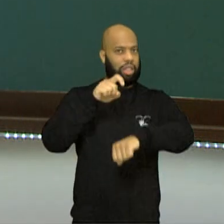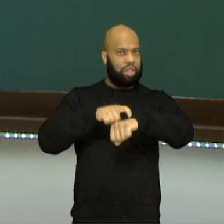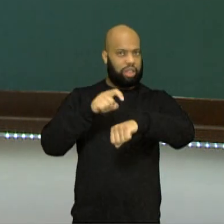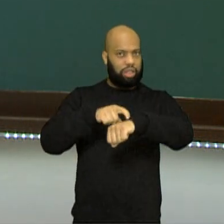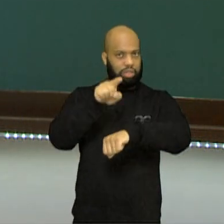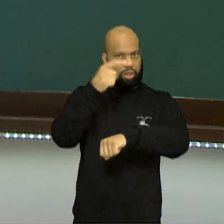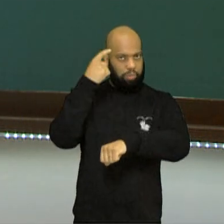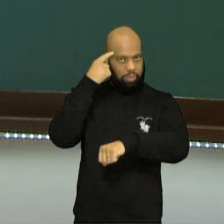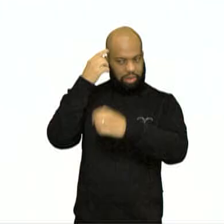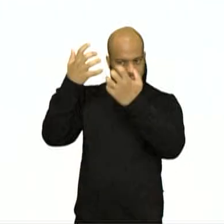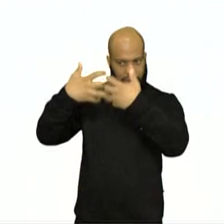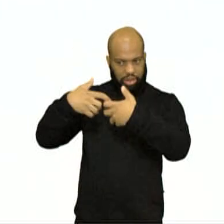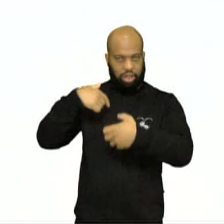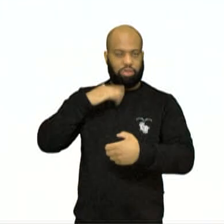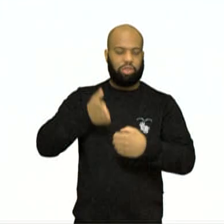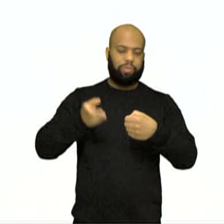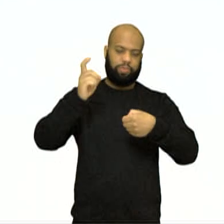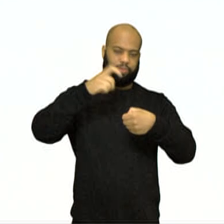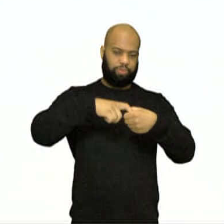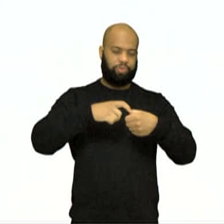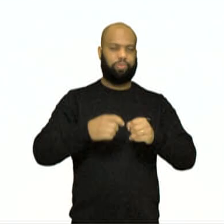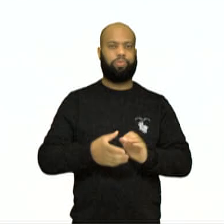você pensar e eu já retorno.